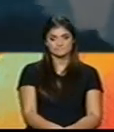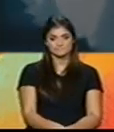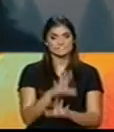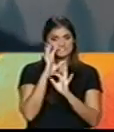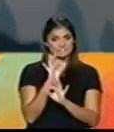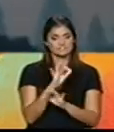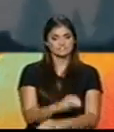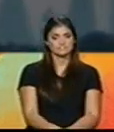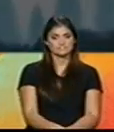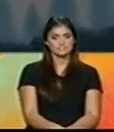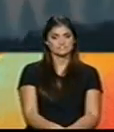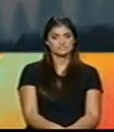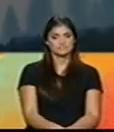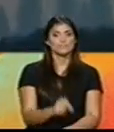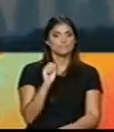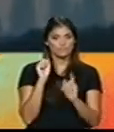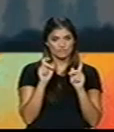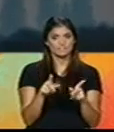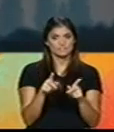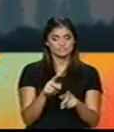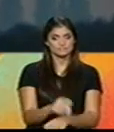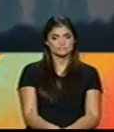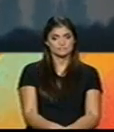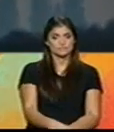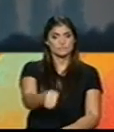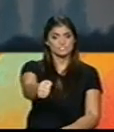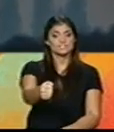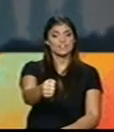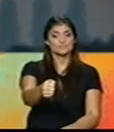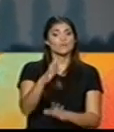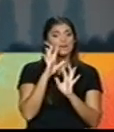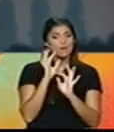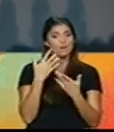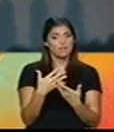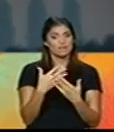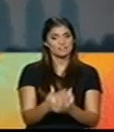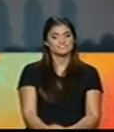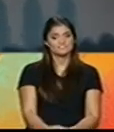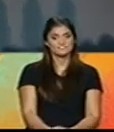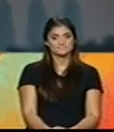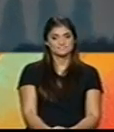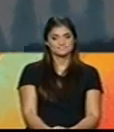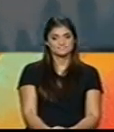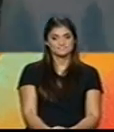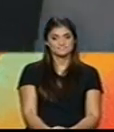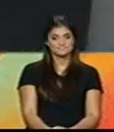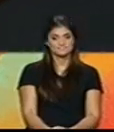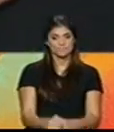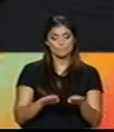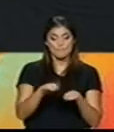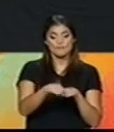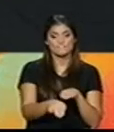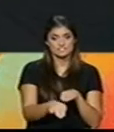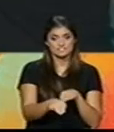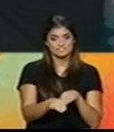direita, pé esquerdo à frente. Ok. Braço esticado. Pulso fixo. Ok. Vai dar um passo à frente, sim,